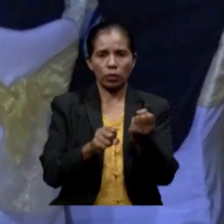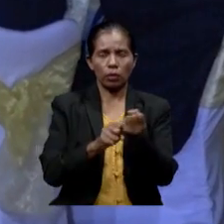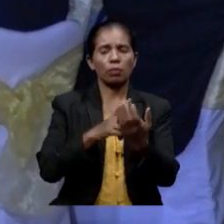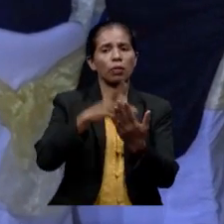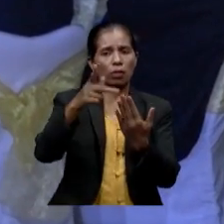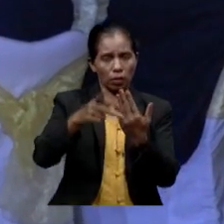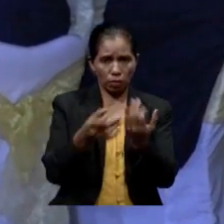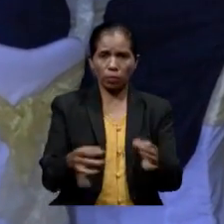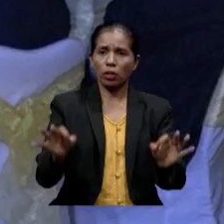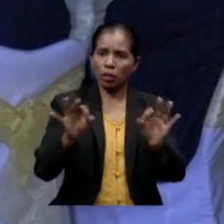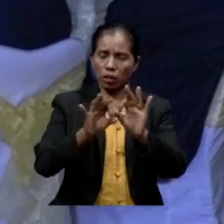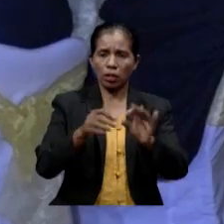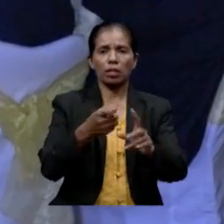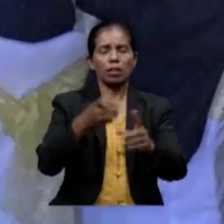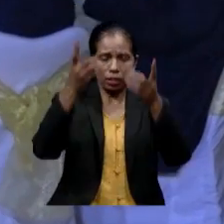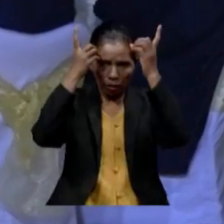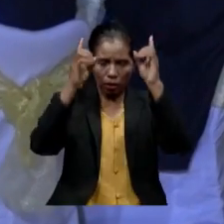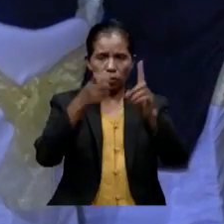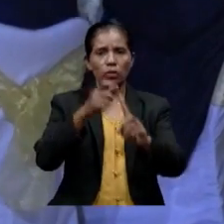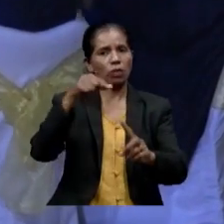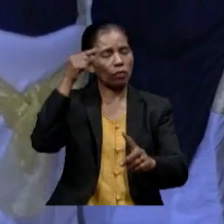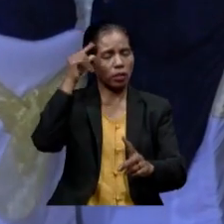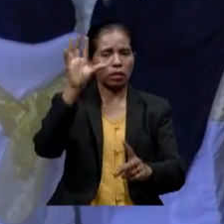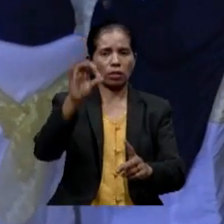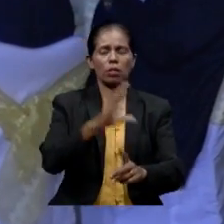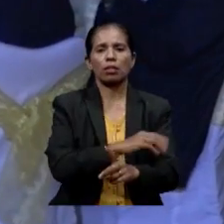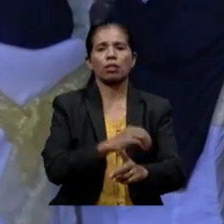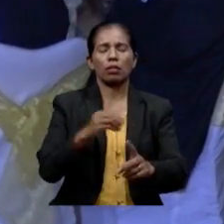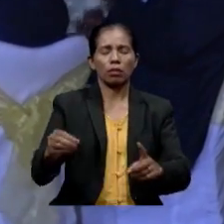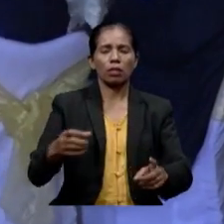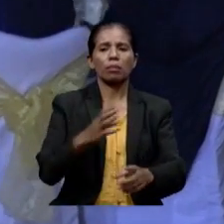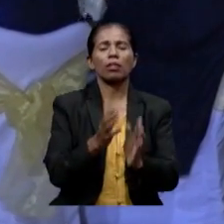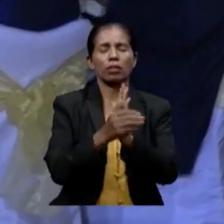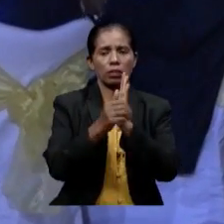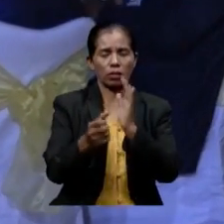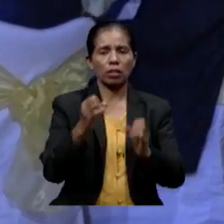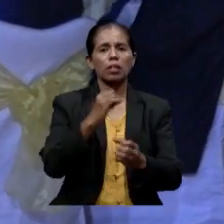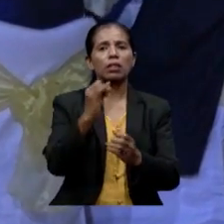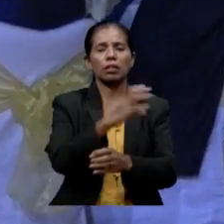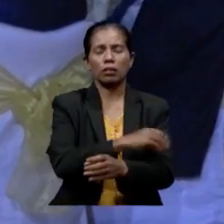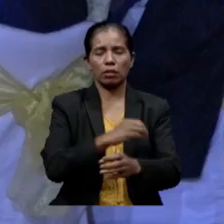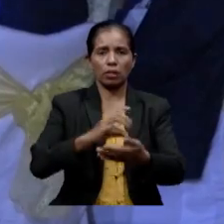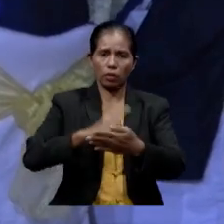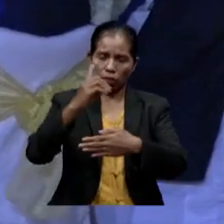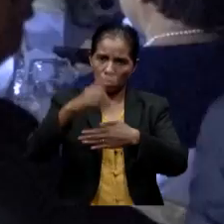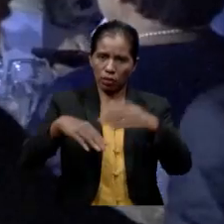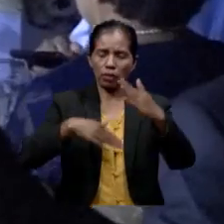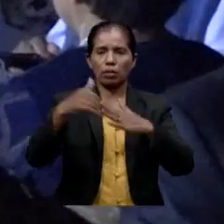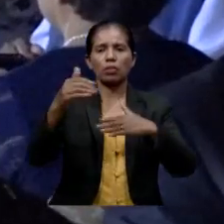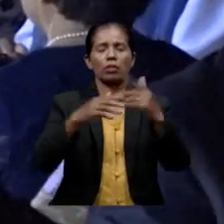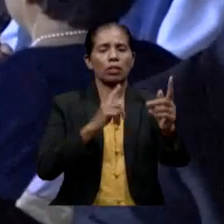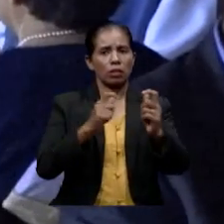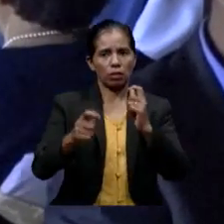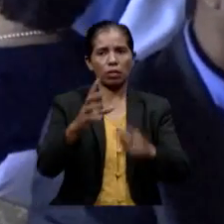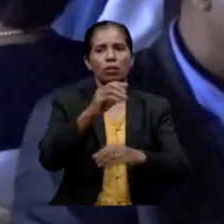ONA, cujo governo da CIA, Liu e a área capacitação institucional, desenvolvimento, infraestrutura, transporte, no